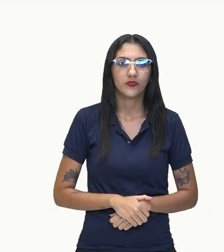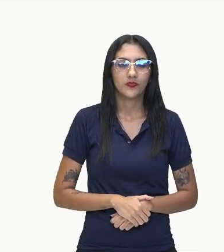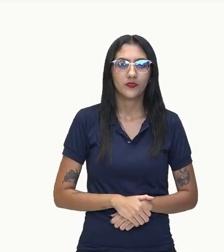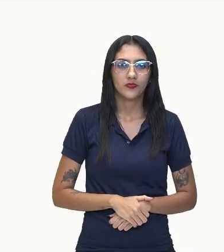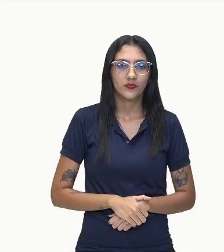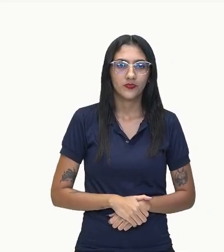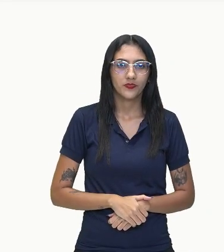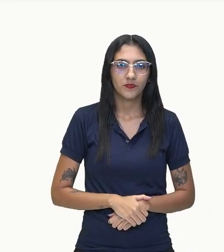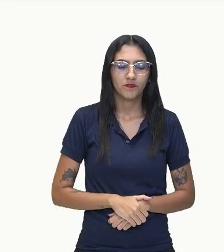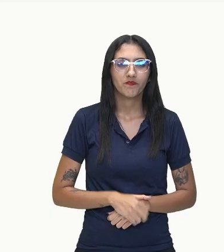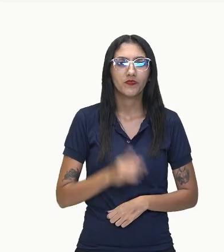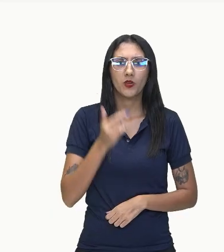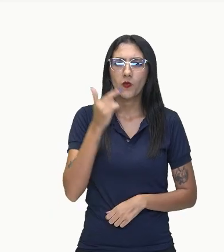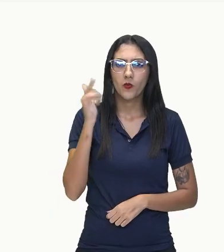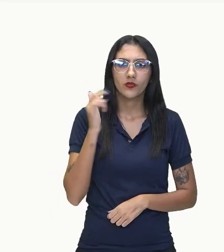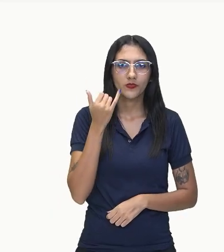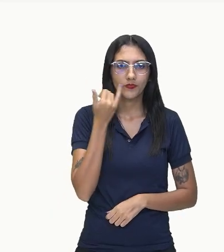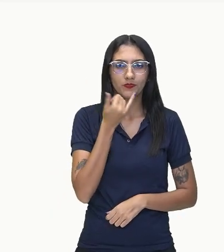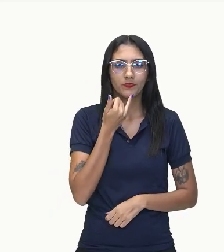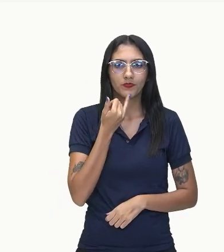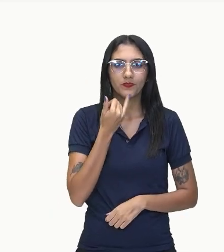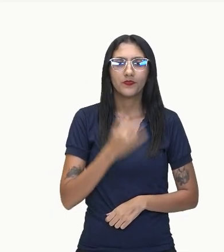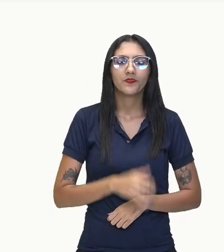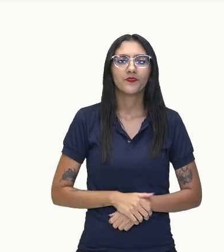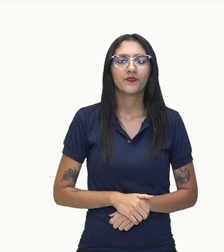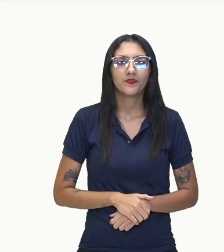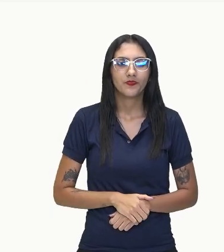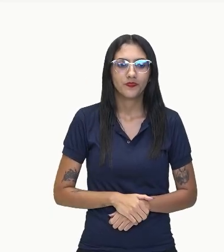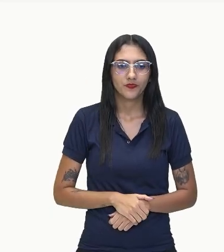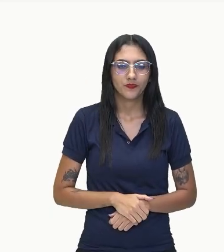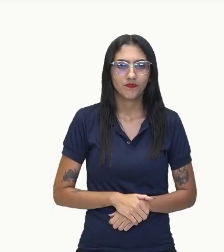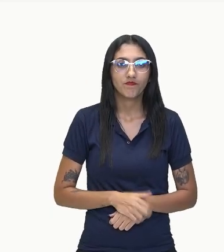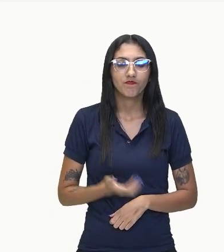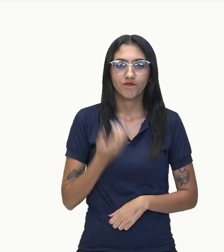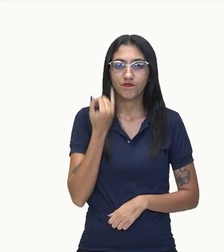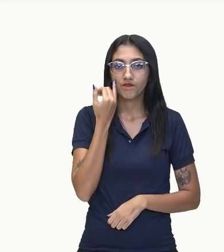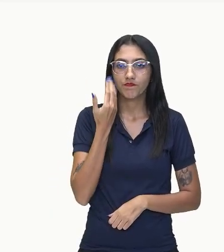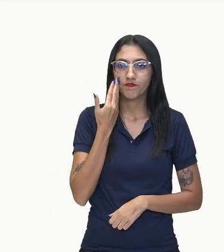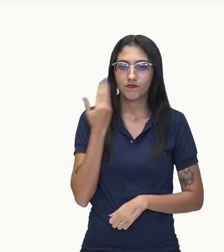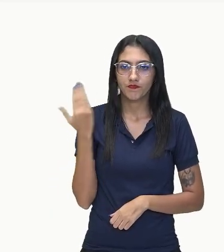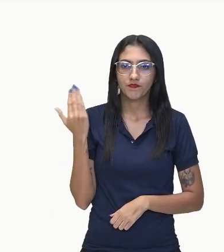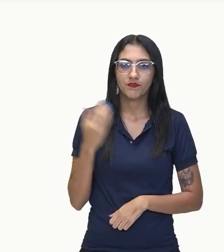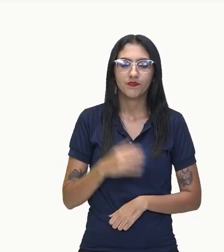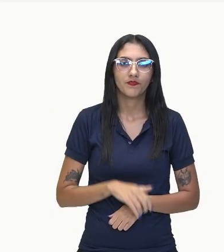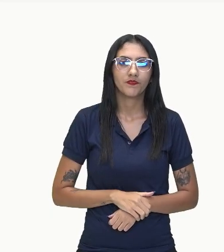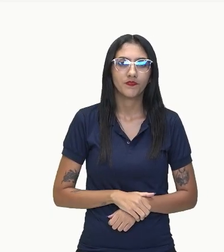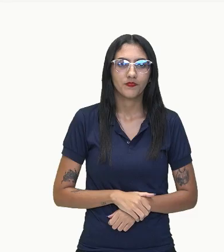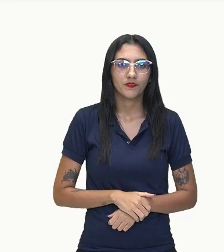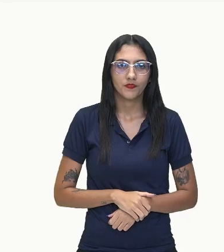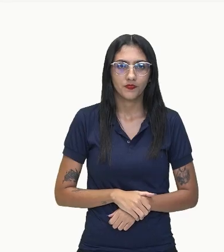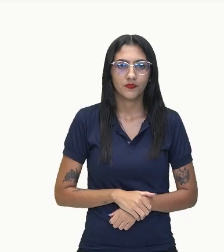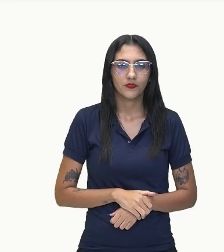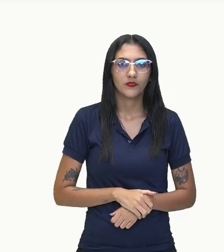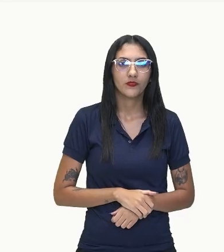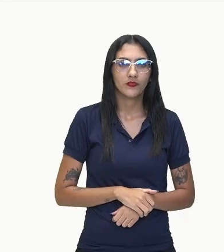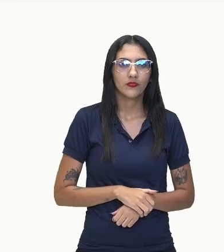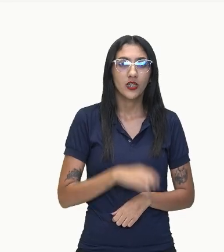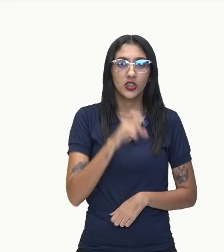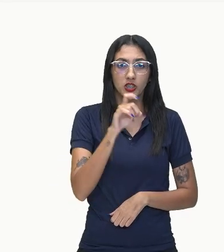Vamos para mais um exemplo. F de x é igual a x ao quadrado menos 2x menos